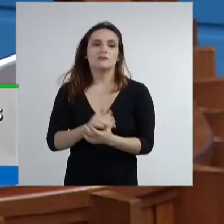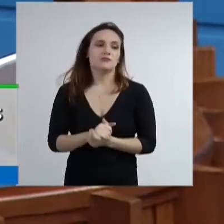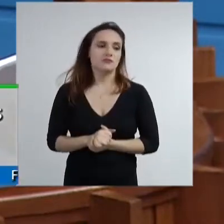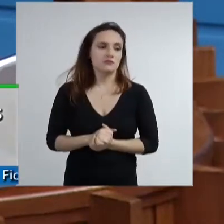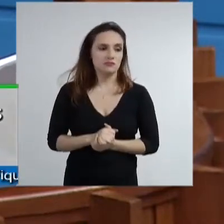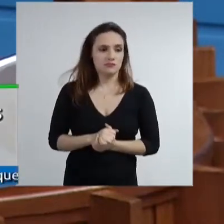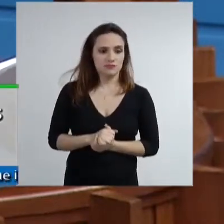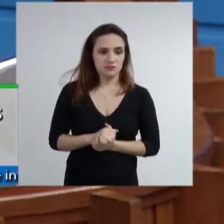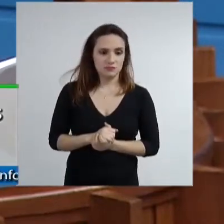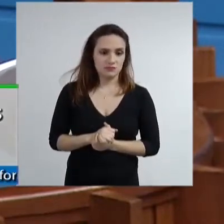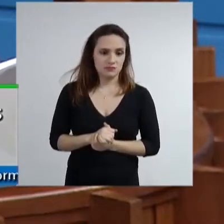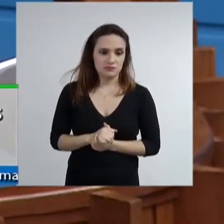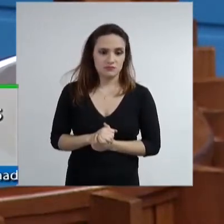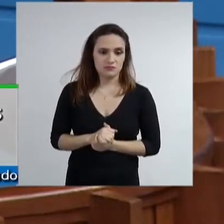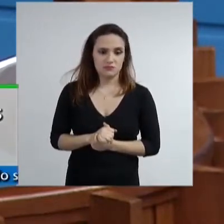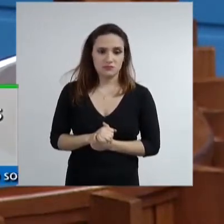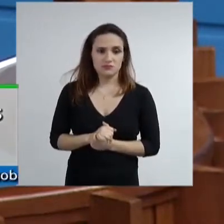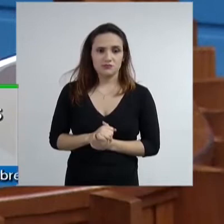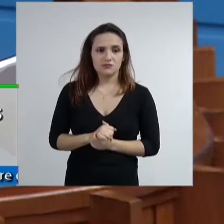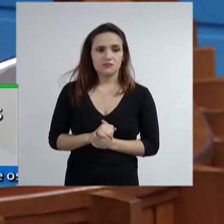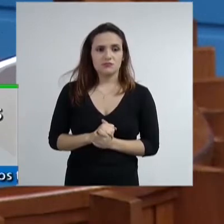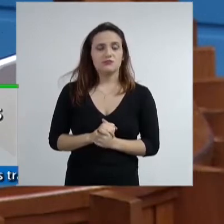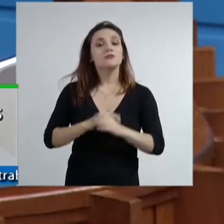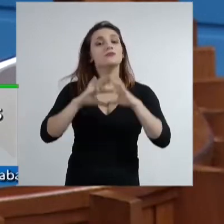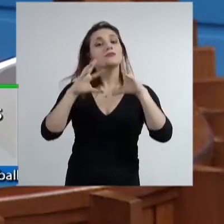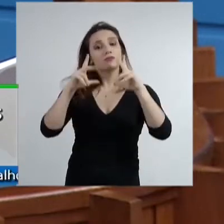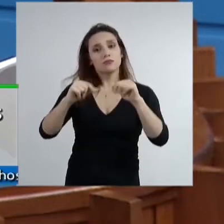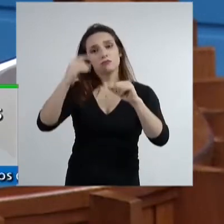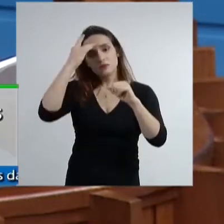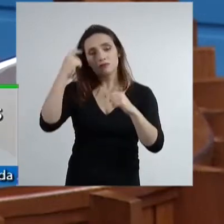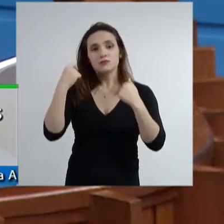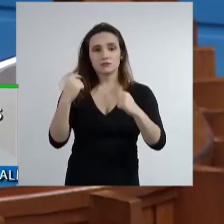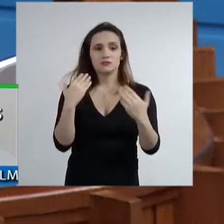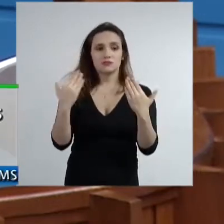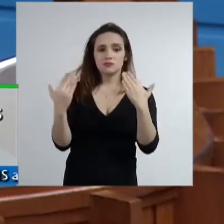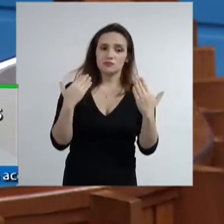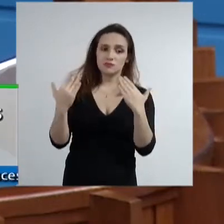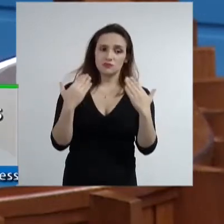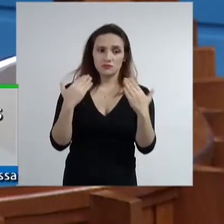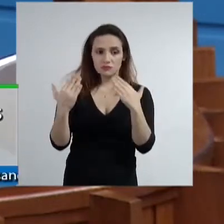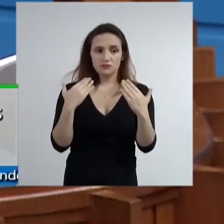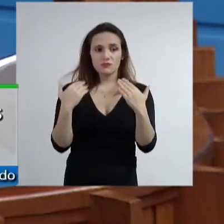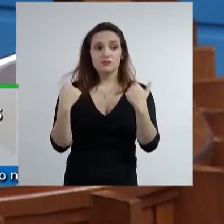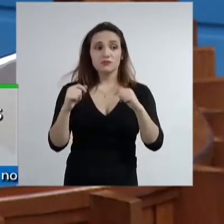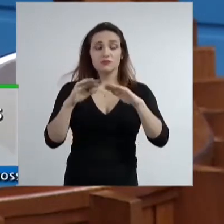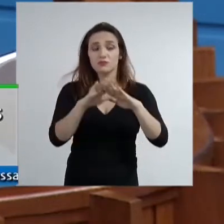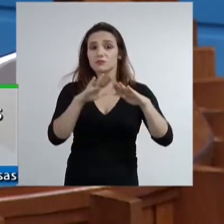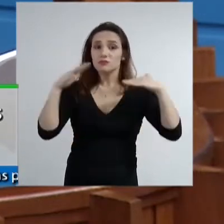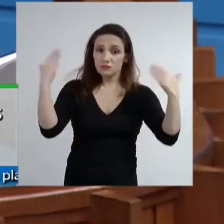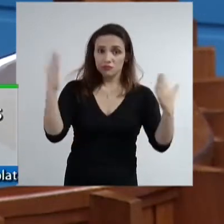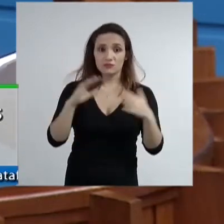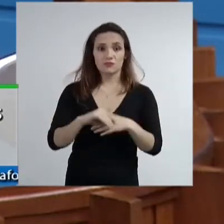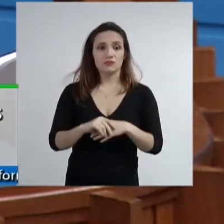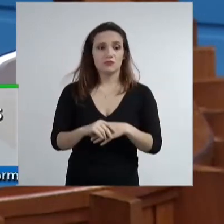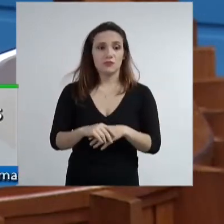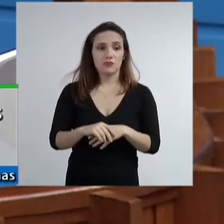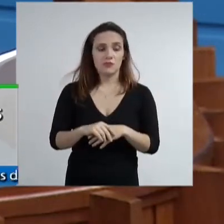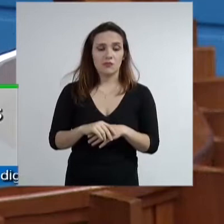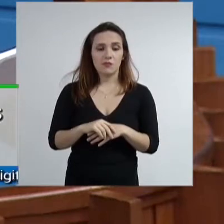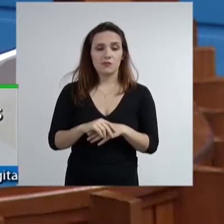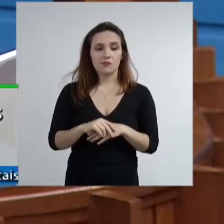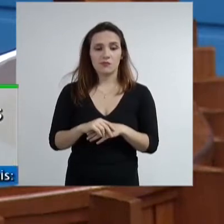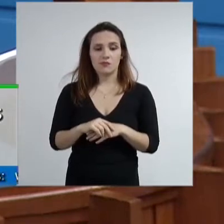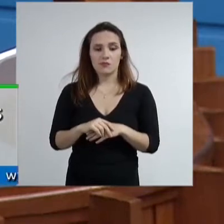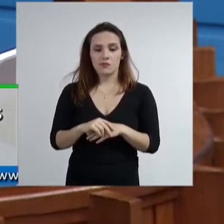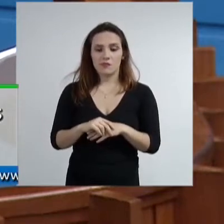aqui, toda parte que precisa de uma psicologia clínica necessita de um encaminhamento fora da escola. A psicologia educacional vai